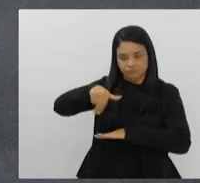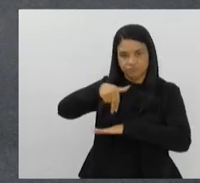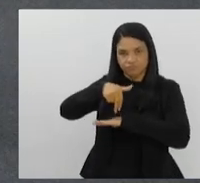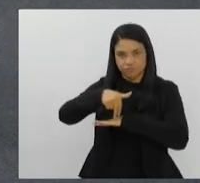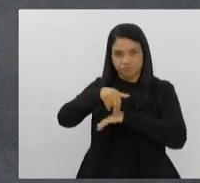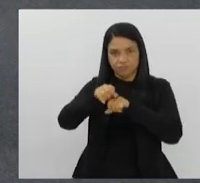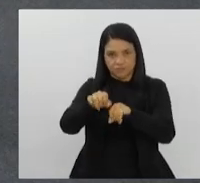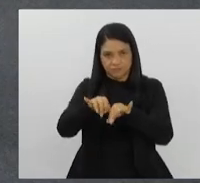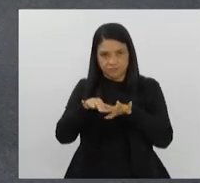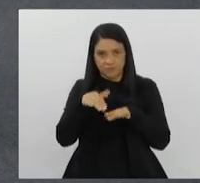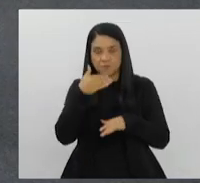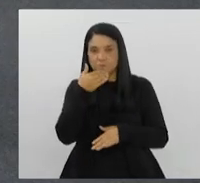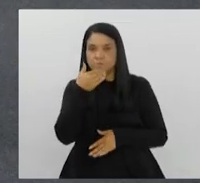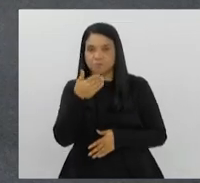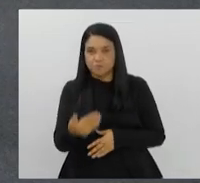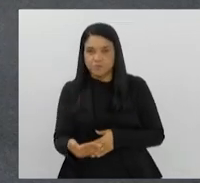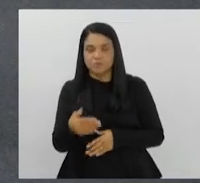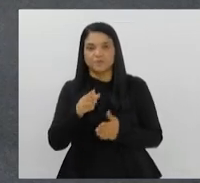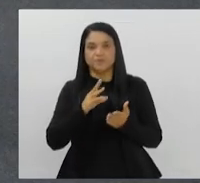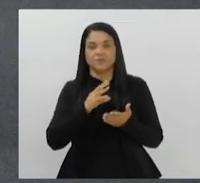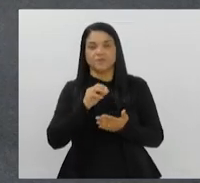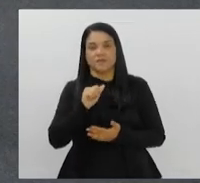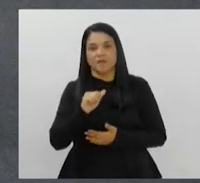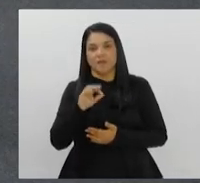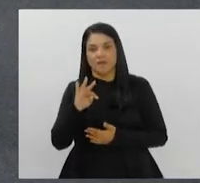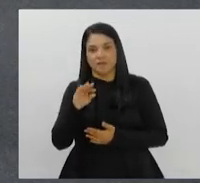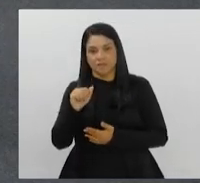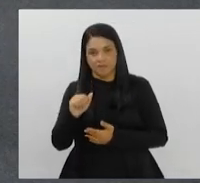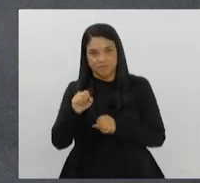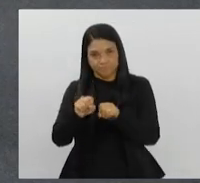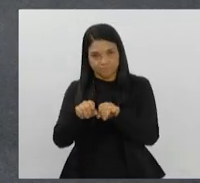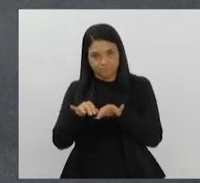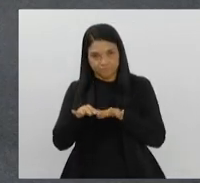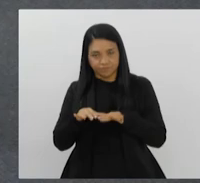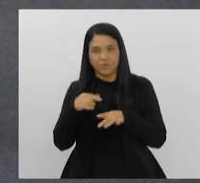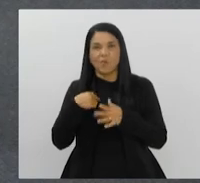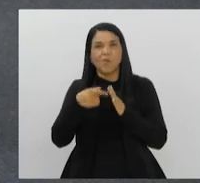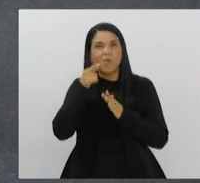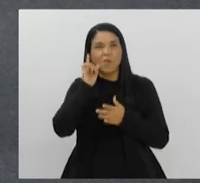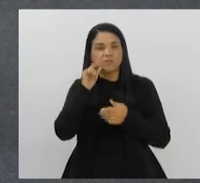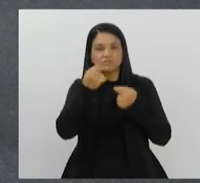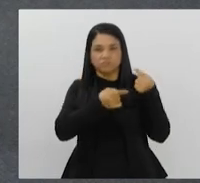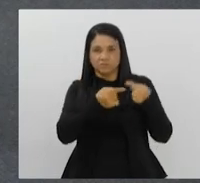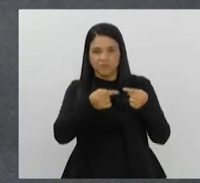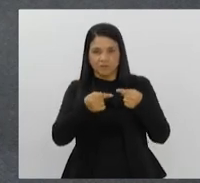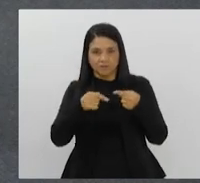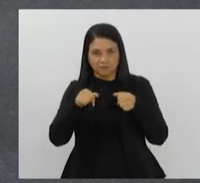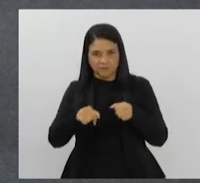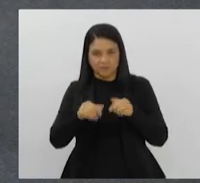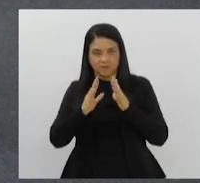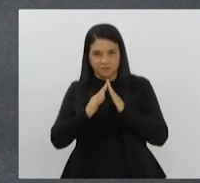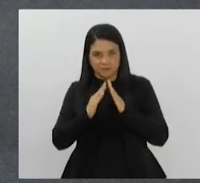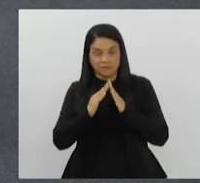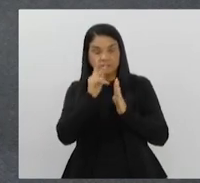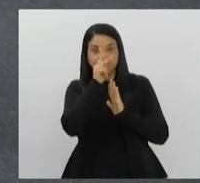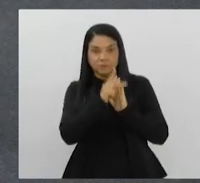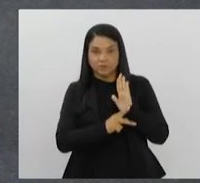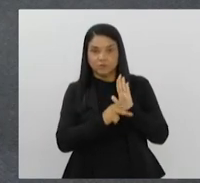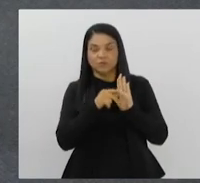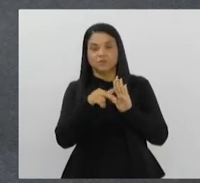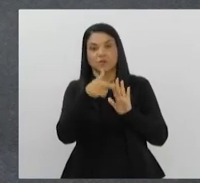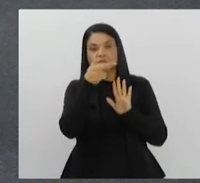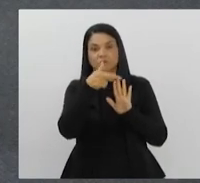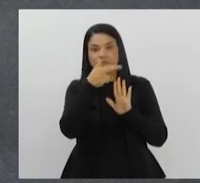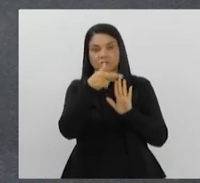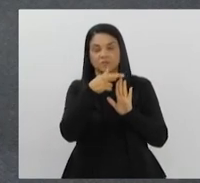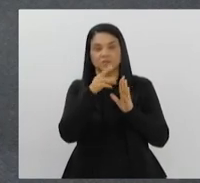para solicitar que conste em ata aqui do Parlamento. Ontem a gente fez um debate aqui na casa de um projeto de resolução